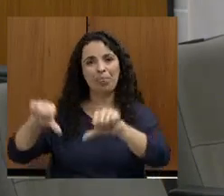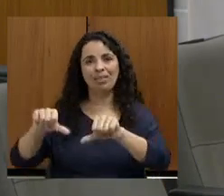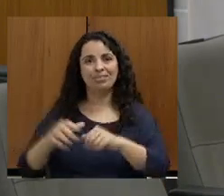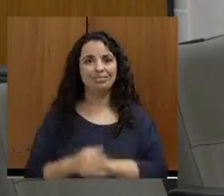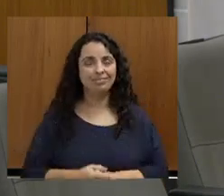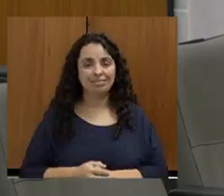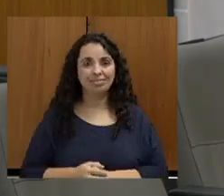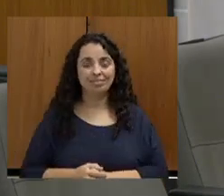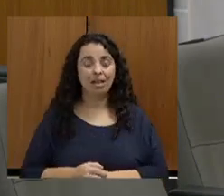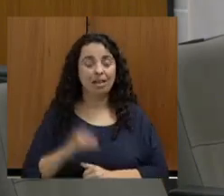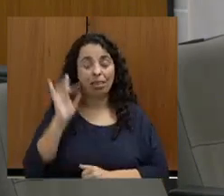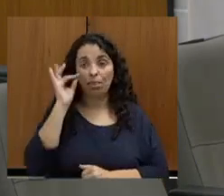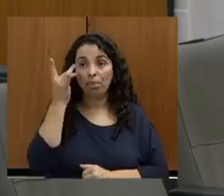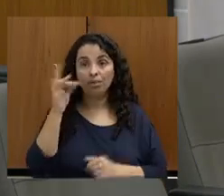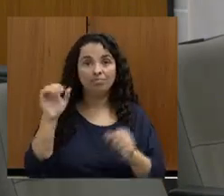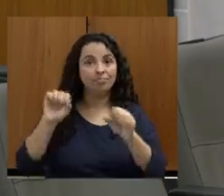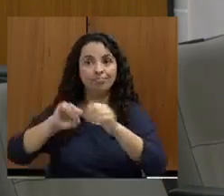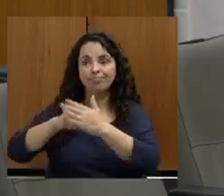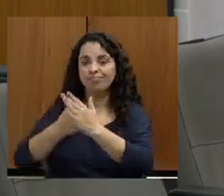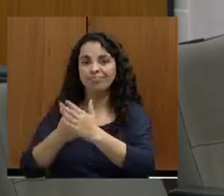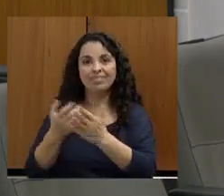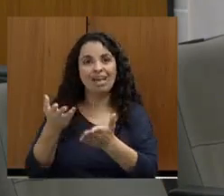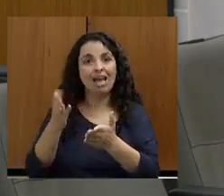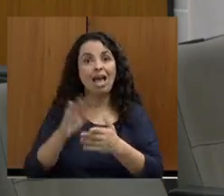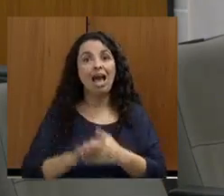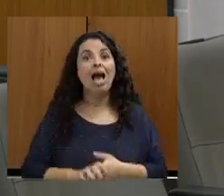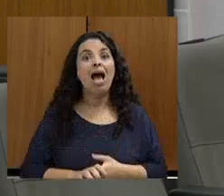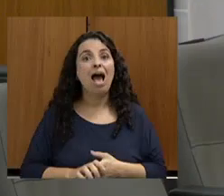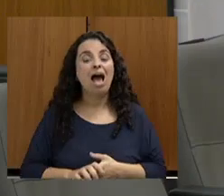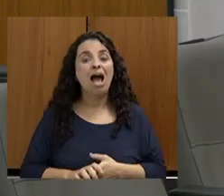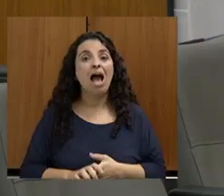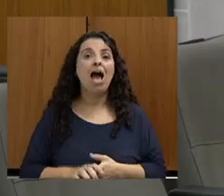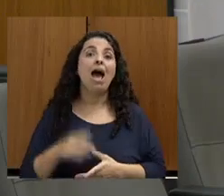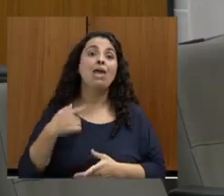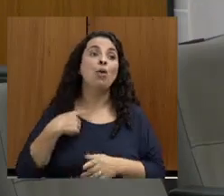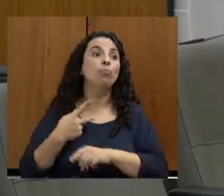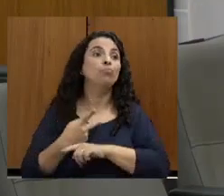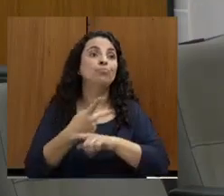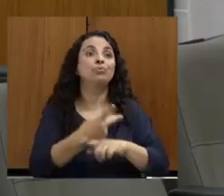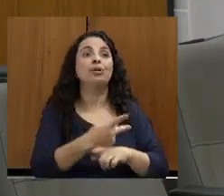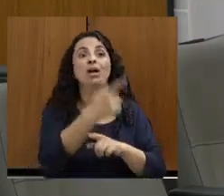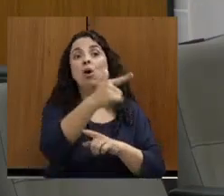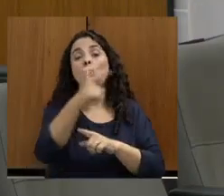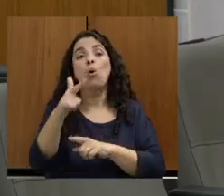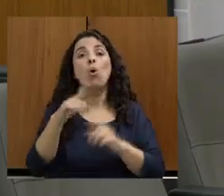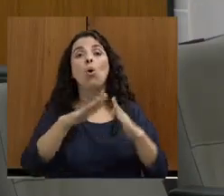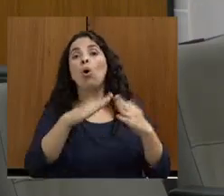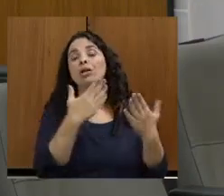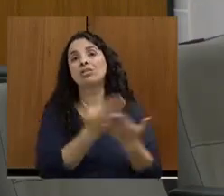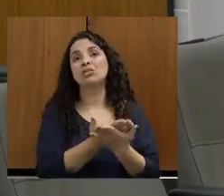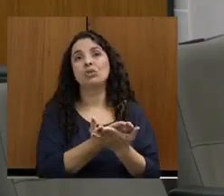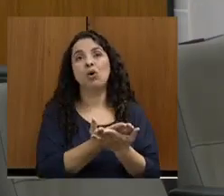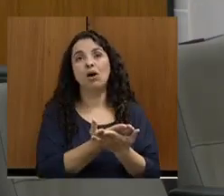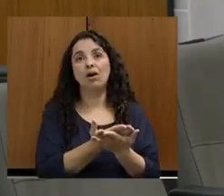Nós tivemos de acorrer para as primeiras escolas que encontrássemos, porque,